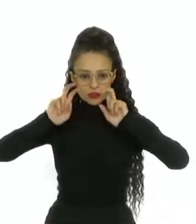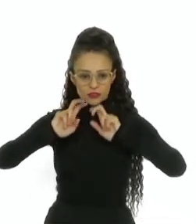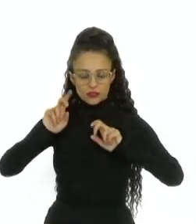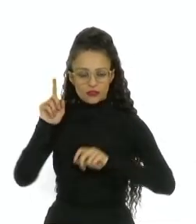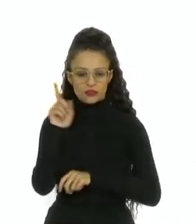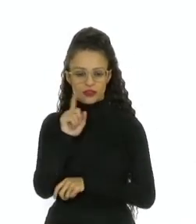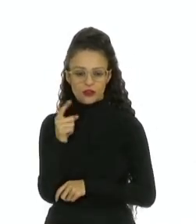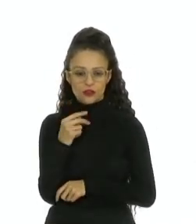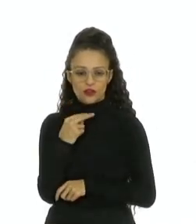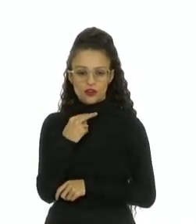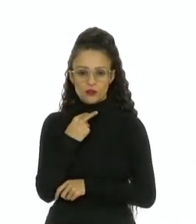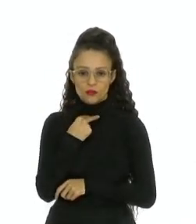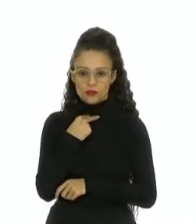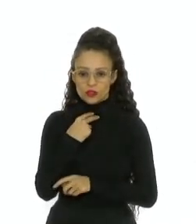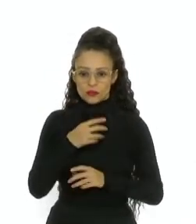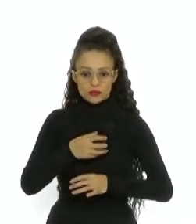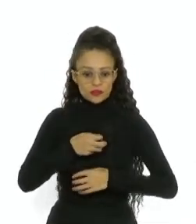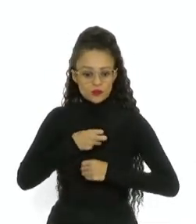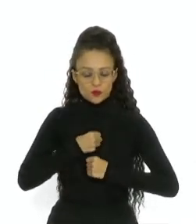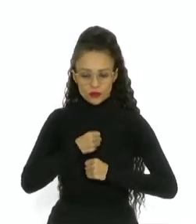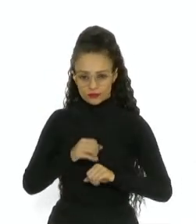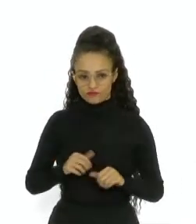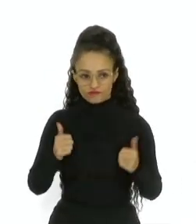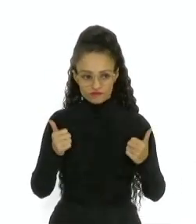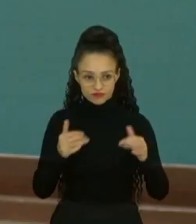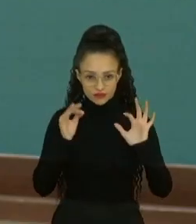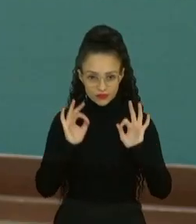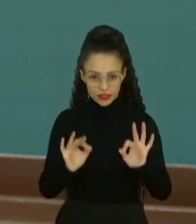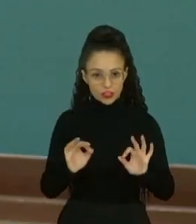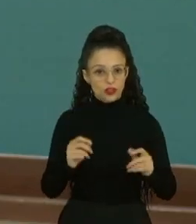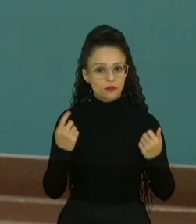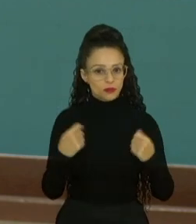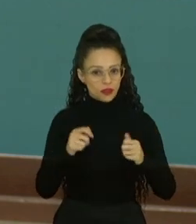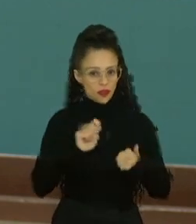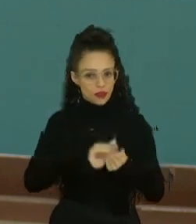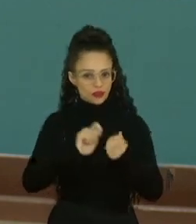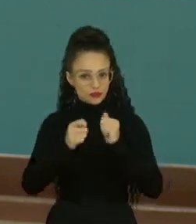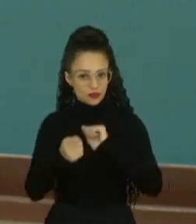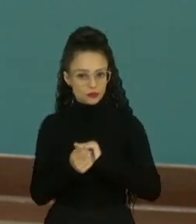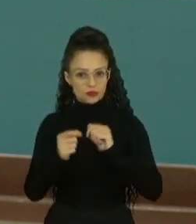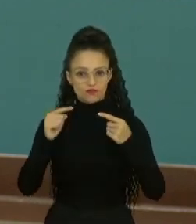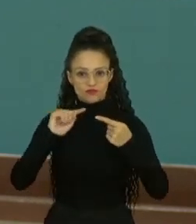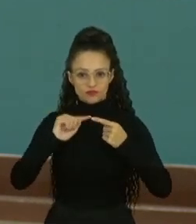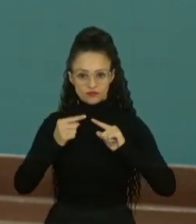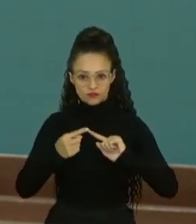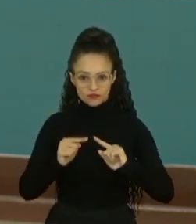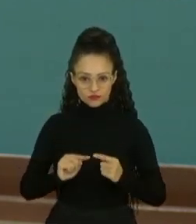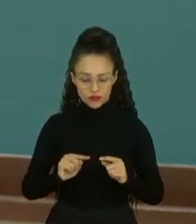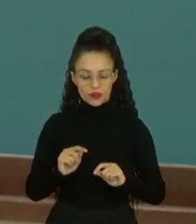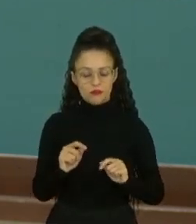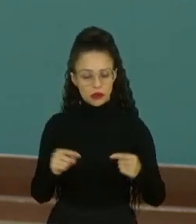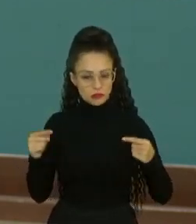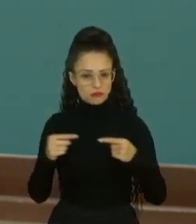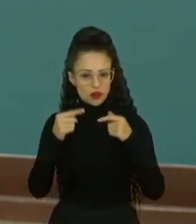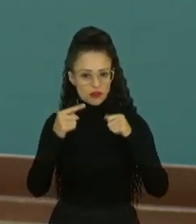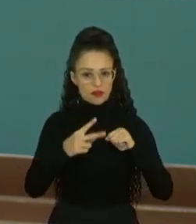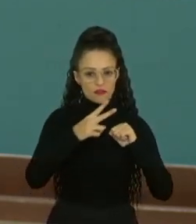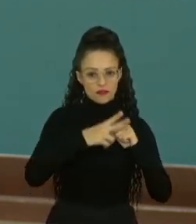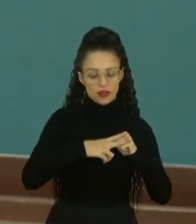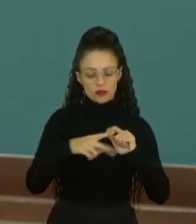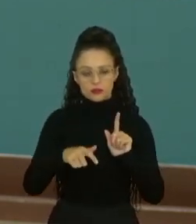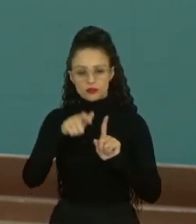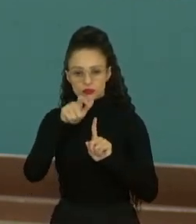sem podermos nos conter, certo? Então eu tive que fazer adequações aqui